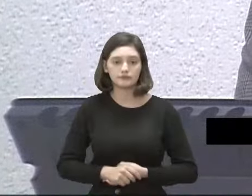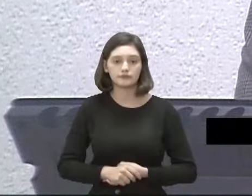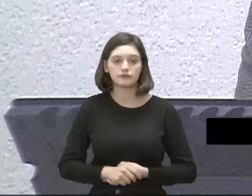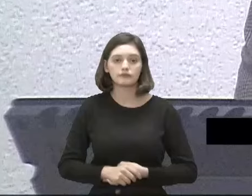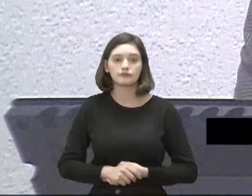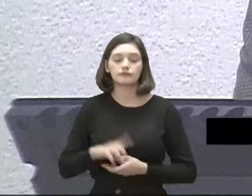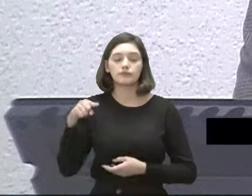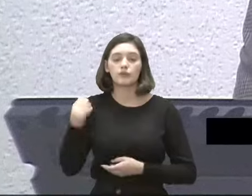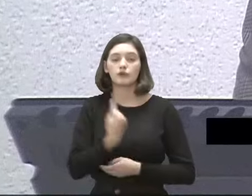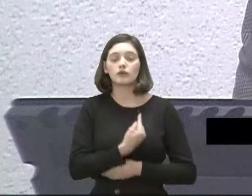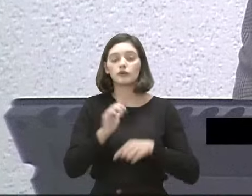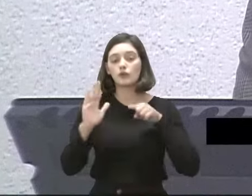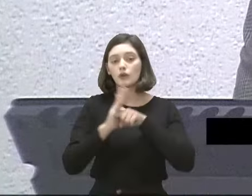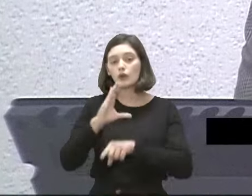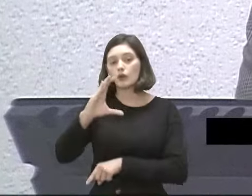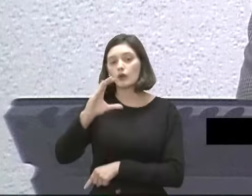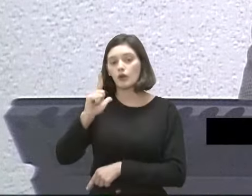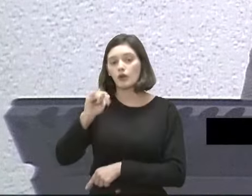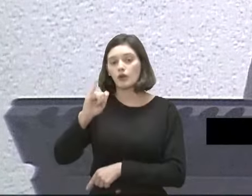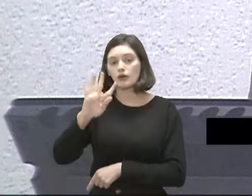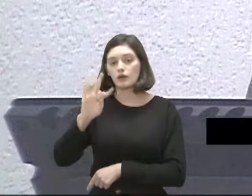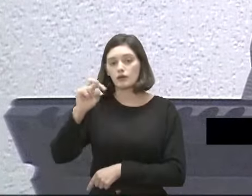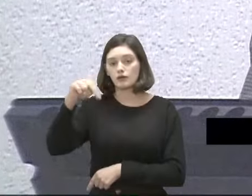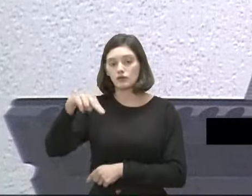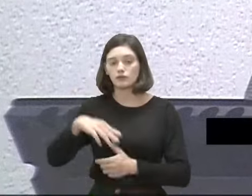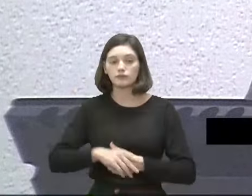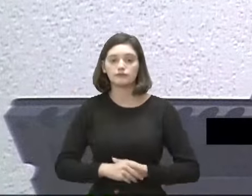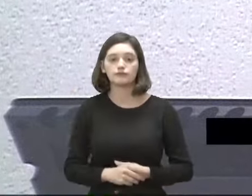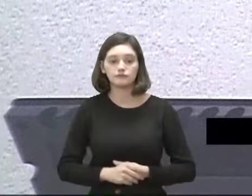do nosso telespectador Cleiton Carvalho.